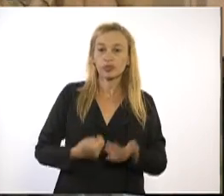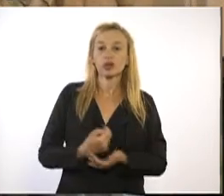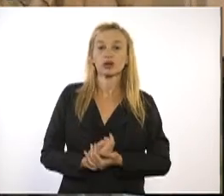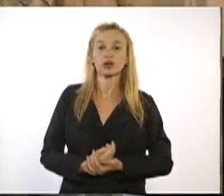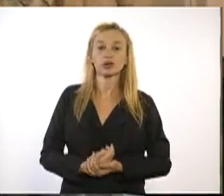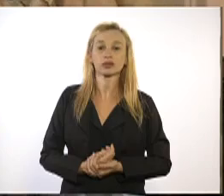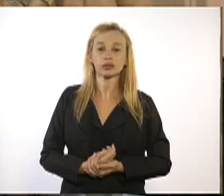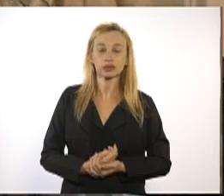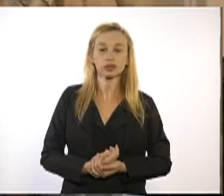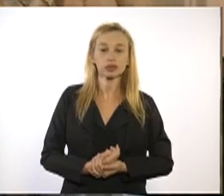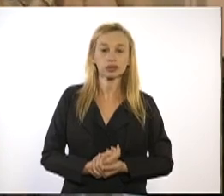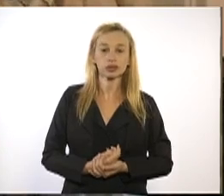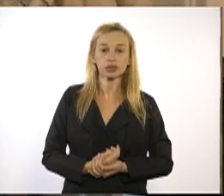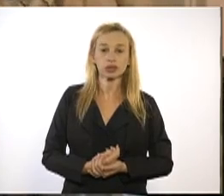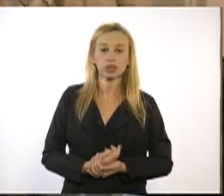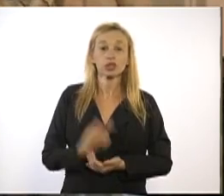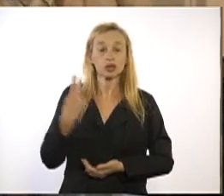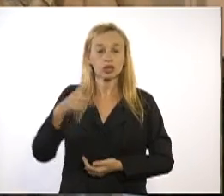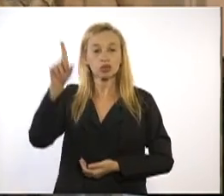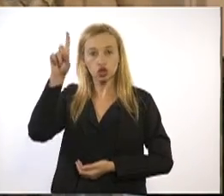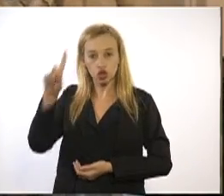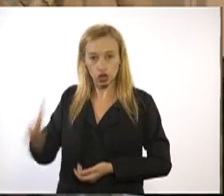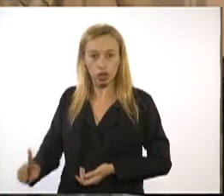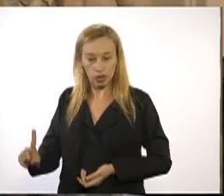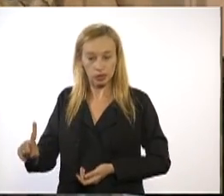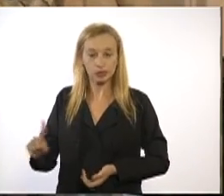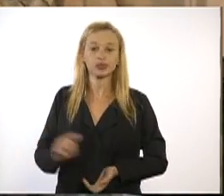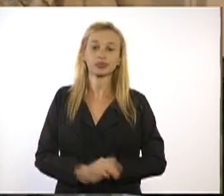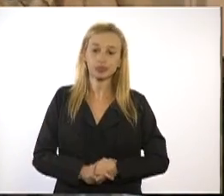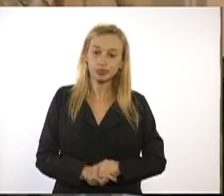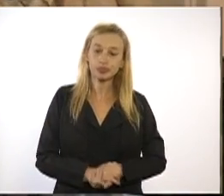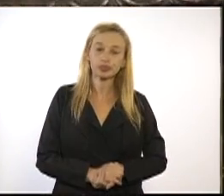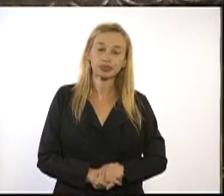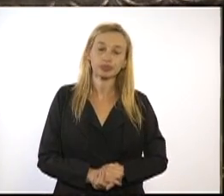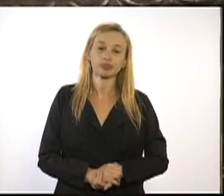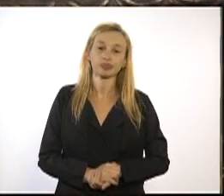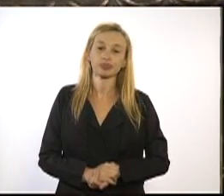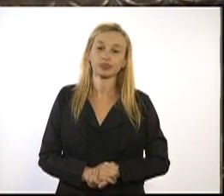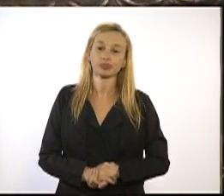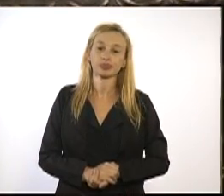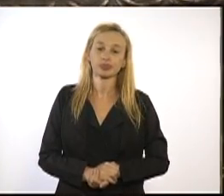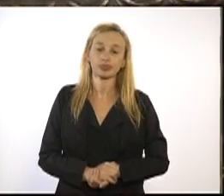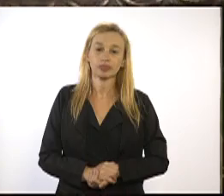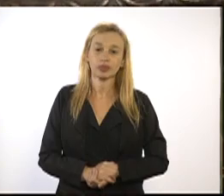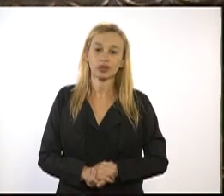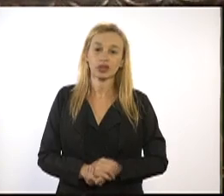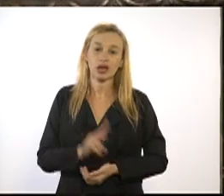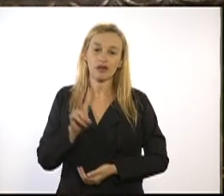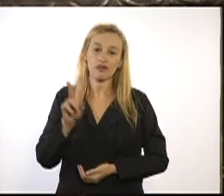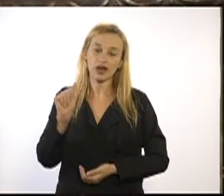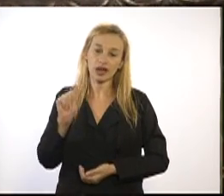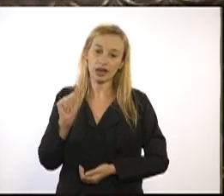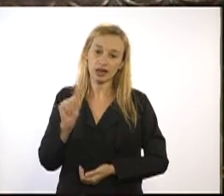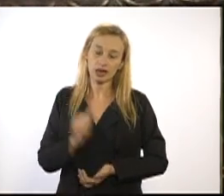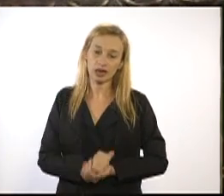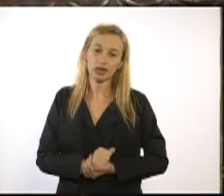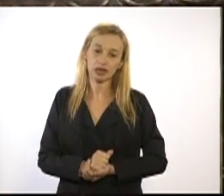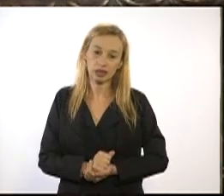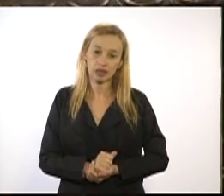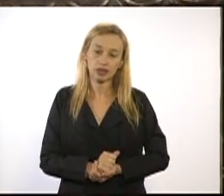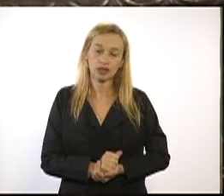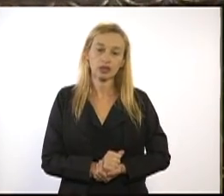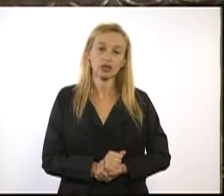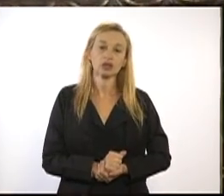aquilo que lhes é de direito, que são as vagas obtidas